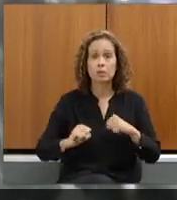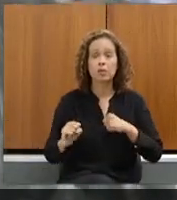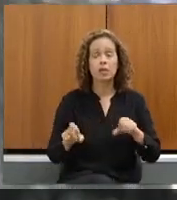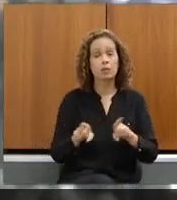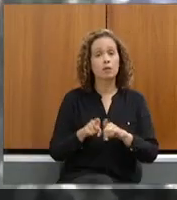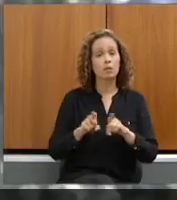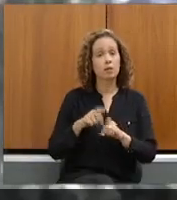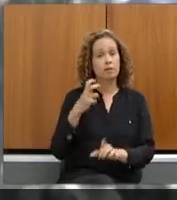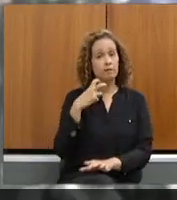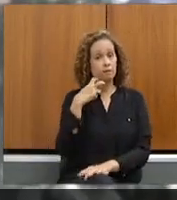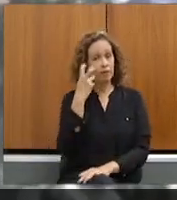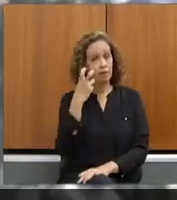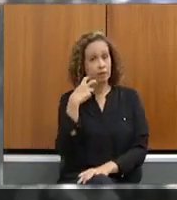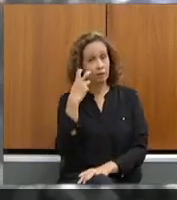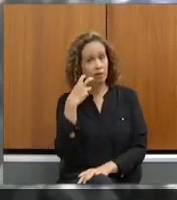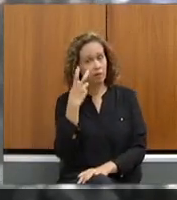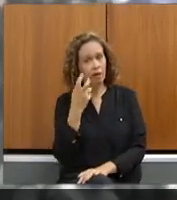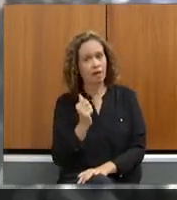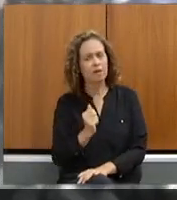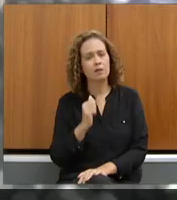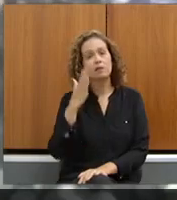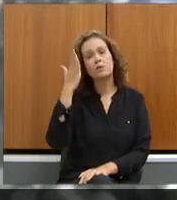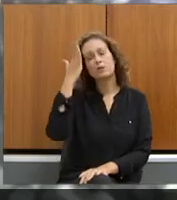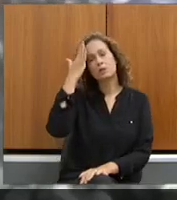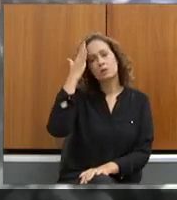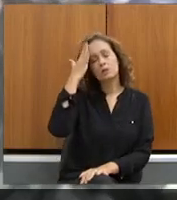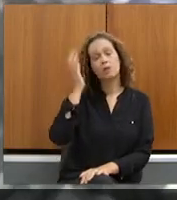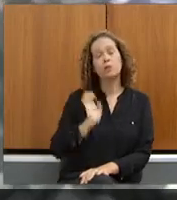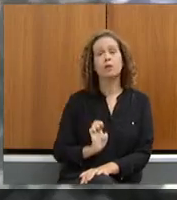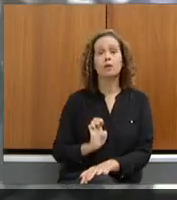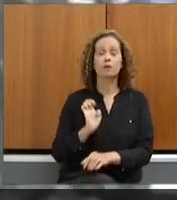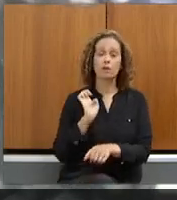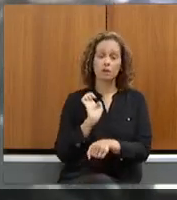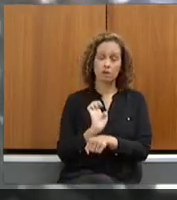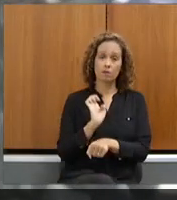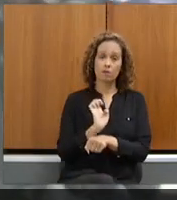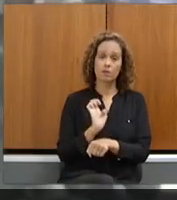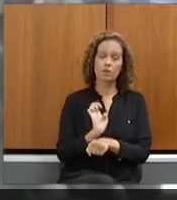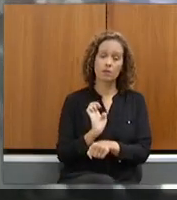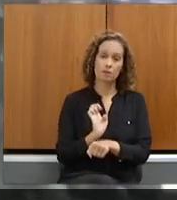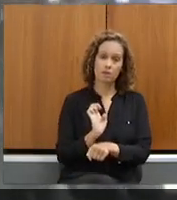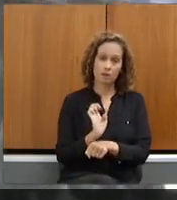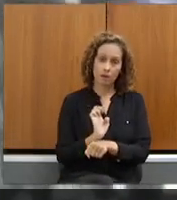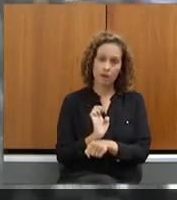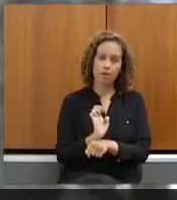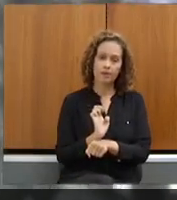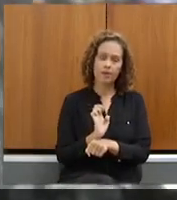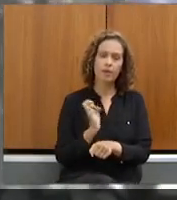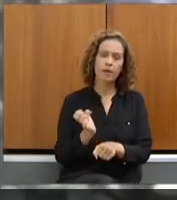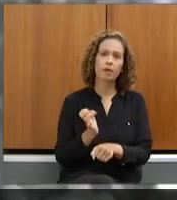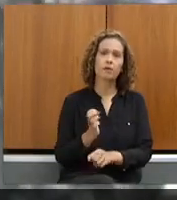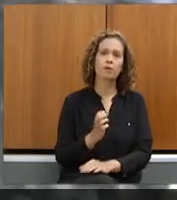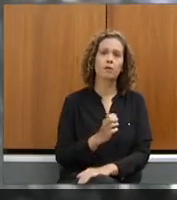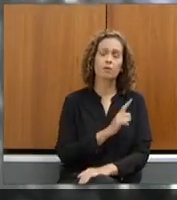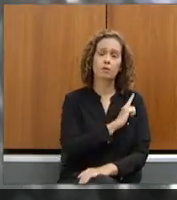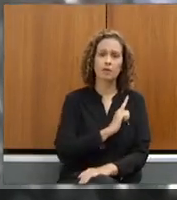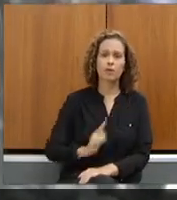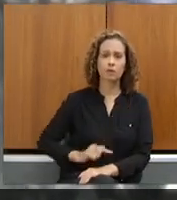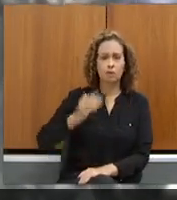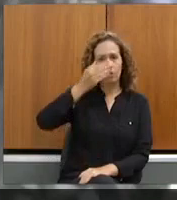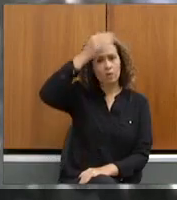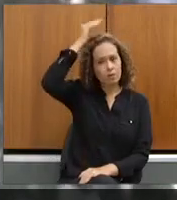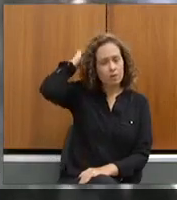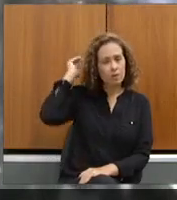vergonhada de de saber que o estado além do Estado o governador genro não tem